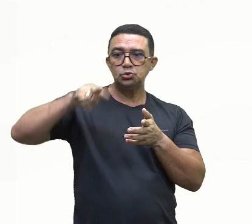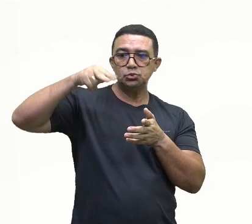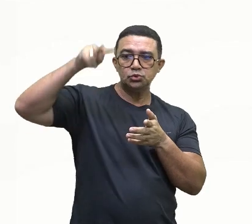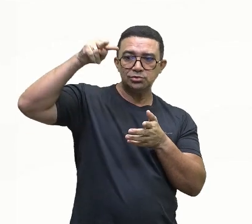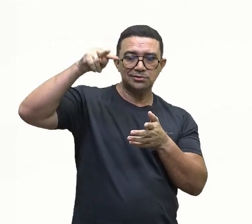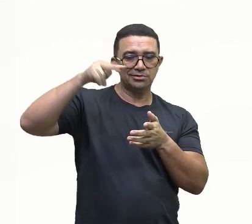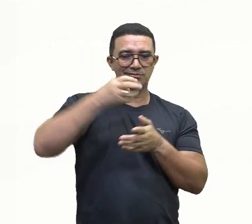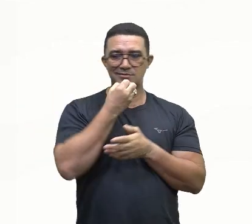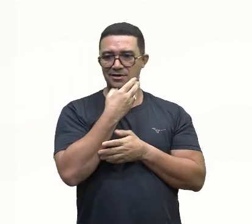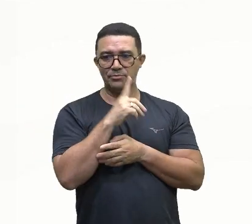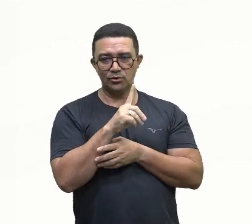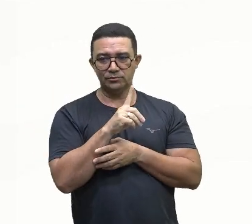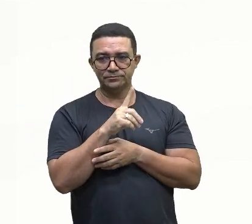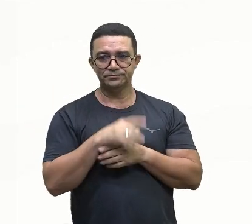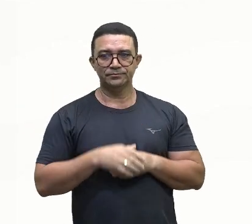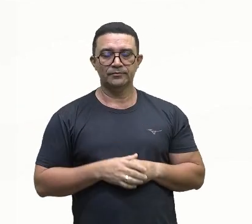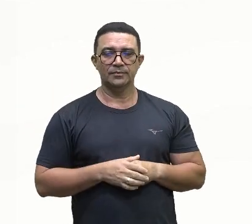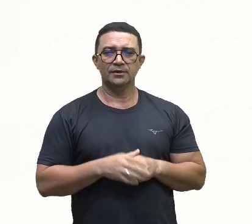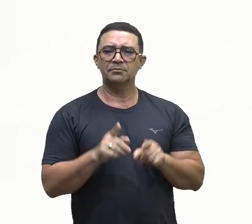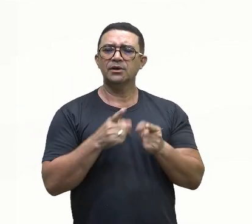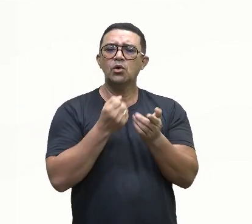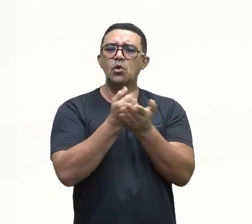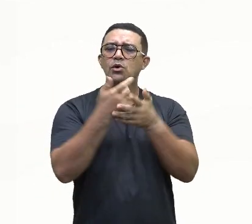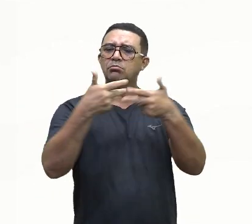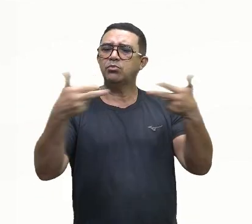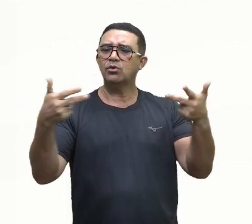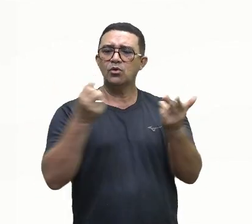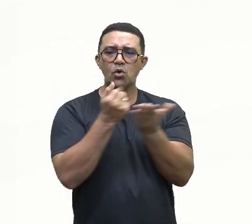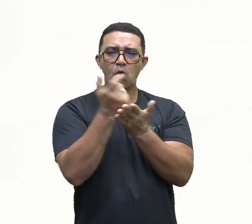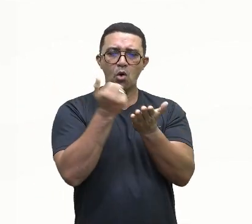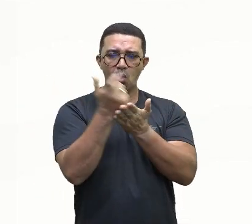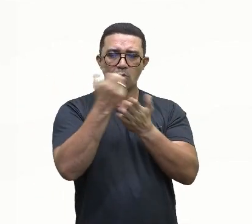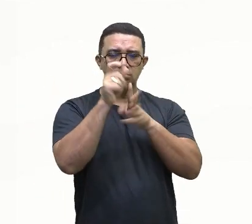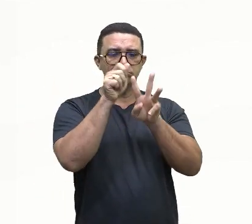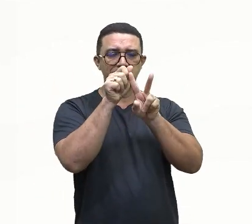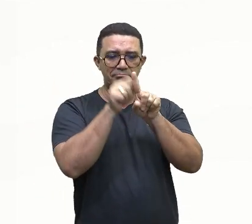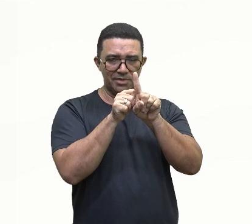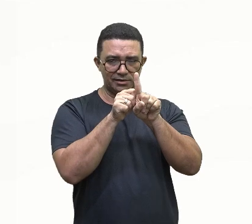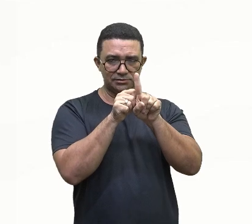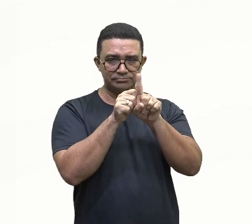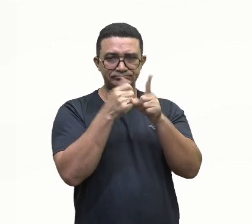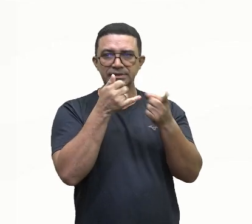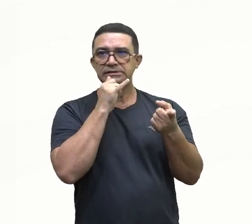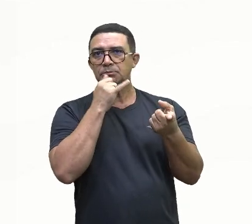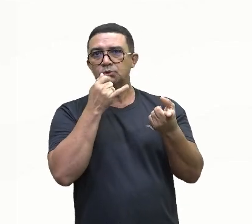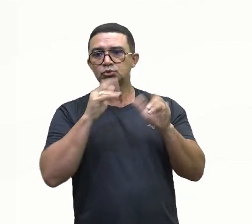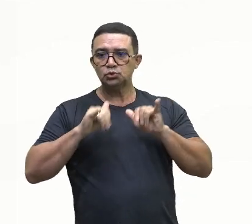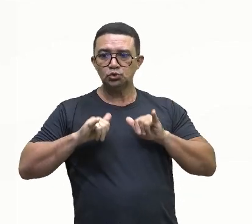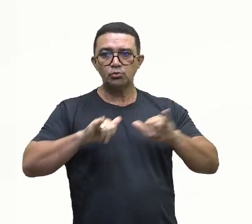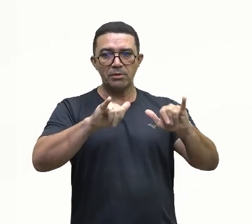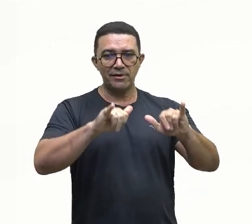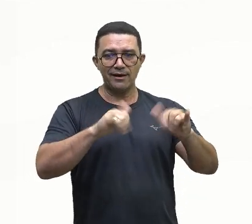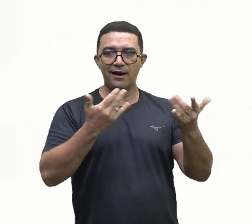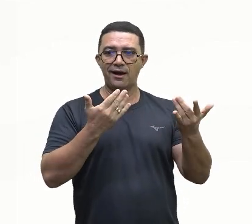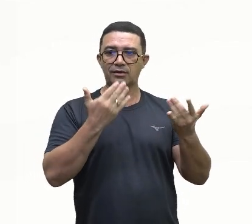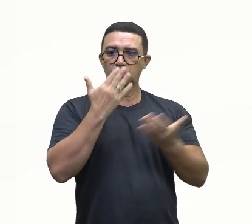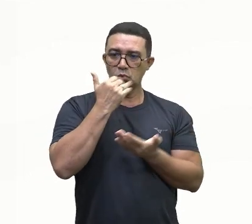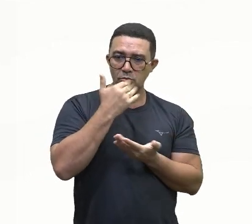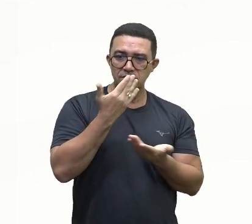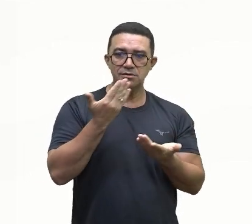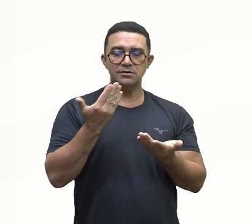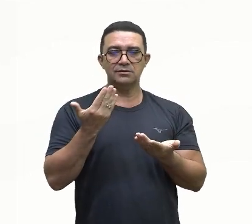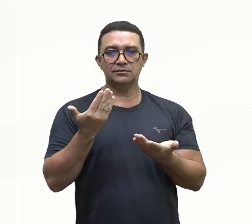Compras do mês. Aqui a gente pode citar as compras do supermercado,